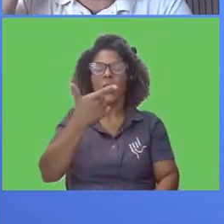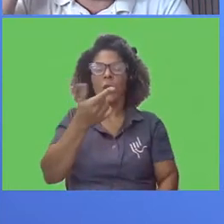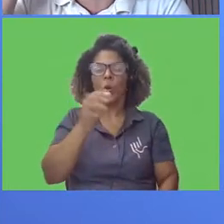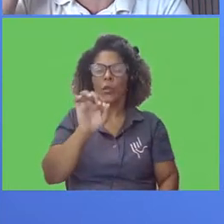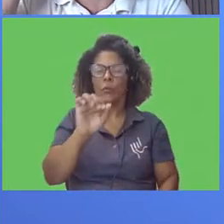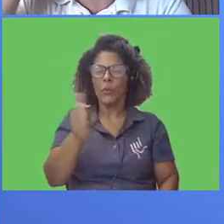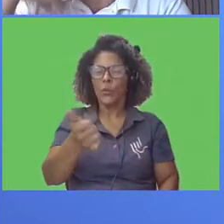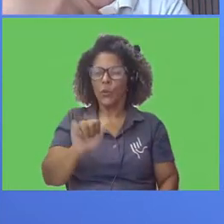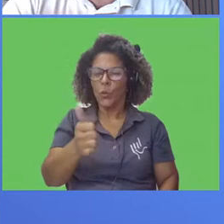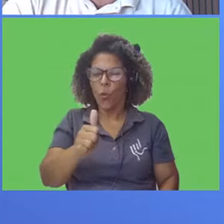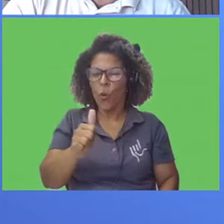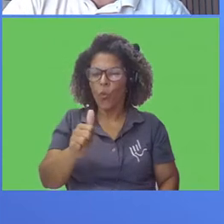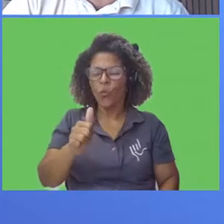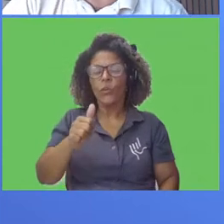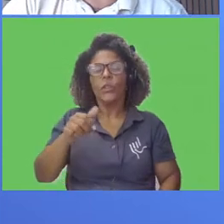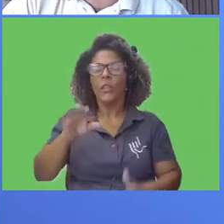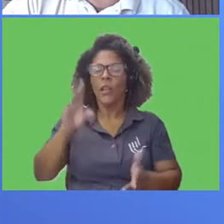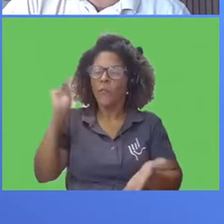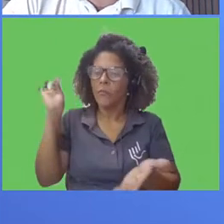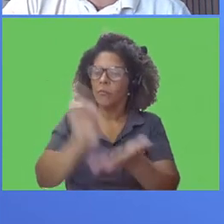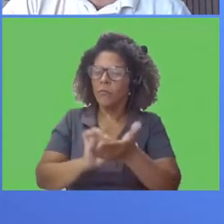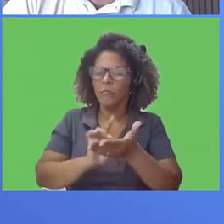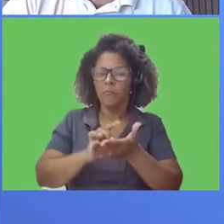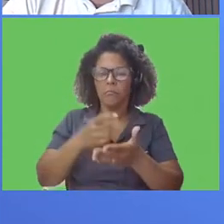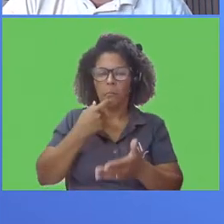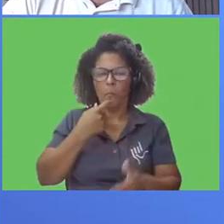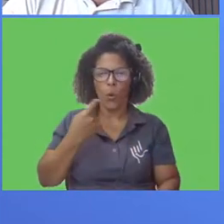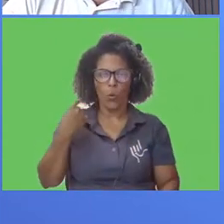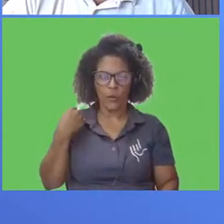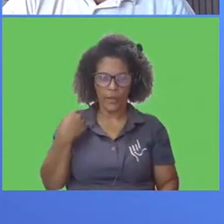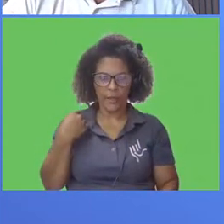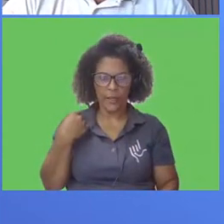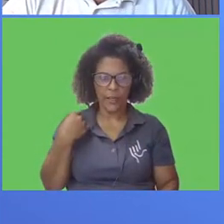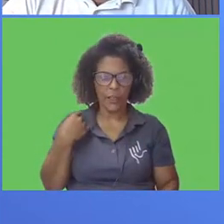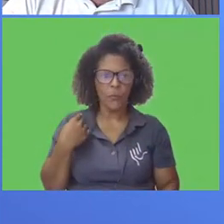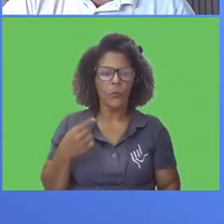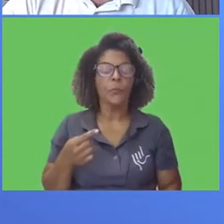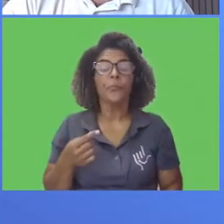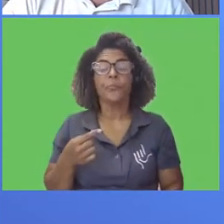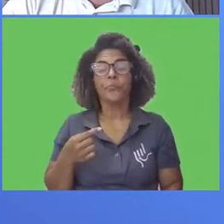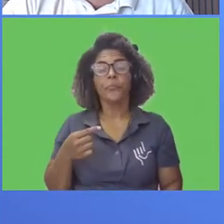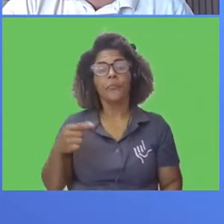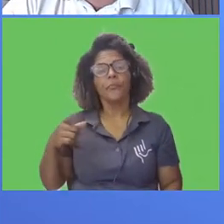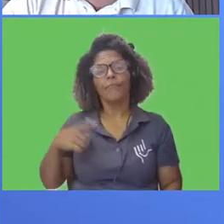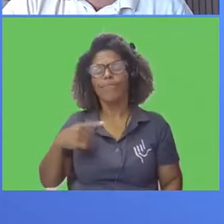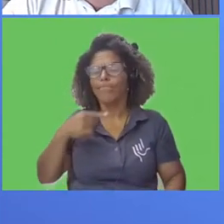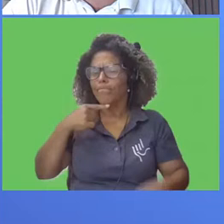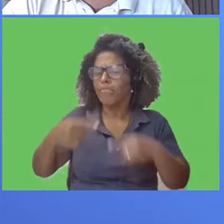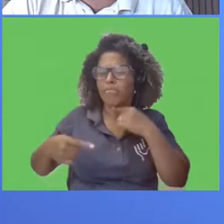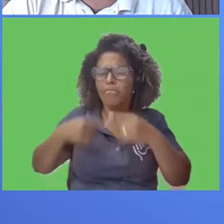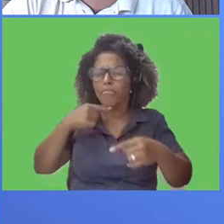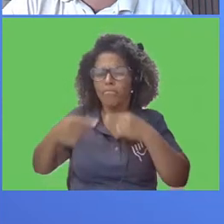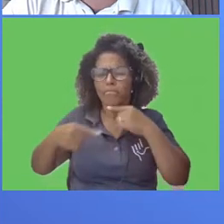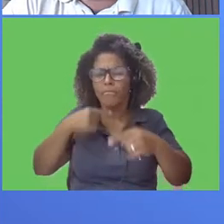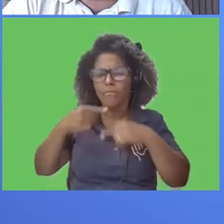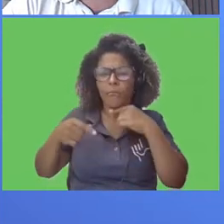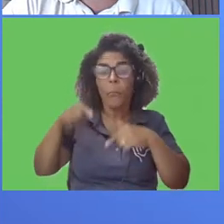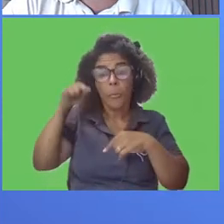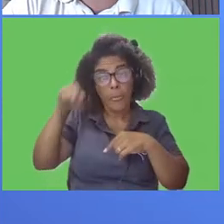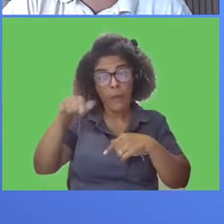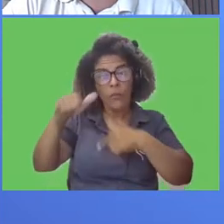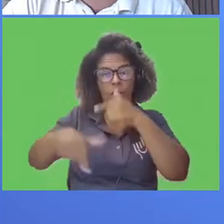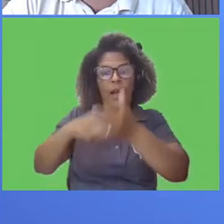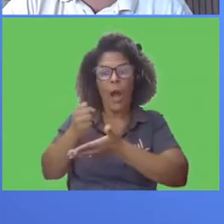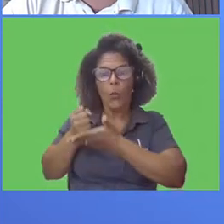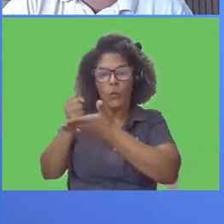regulamentado recentemente, que todo mundo tem muita dúvida sobre ele. Então você trabalha cotidianamente com o auxílio,